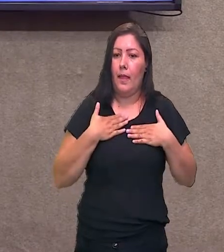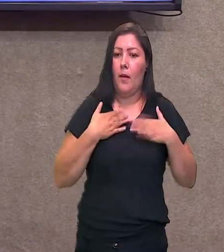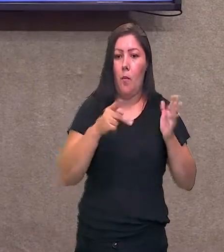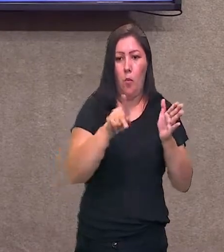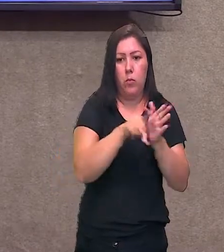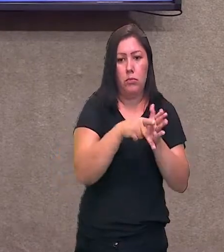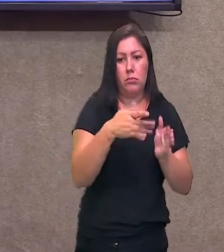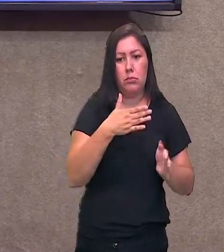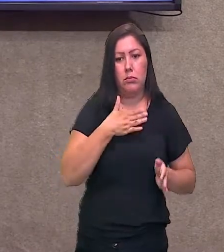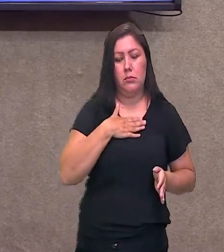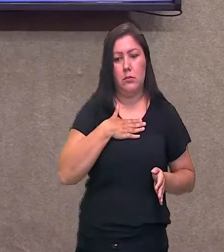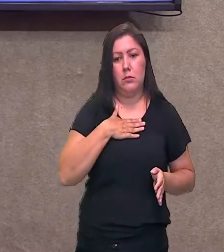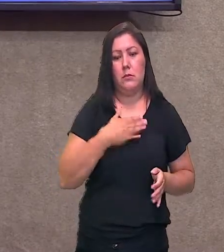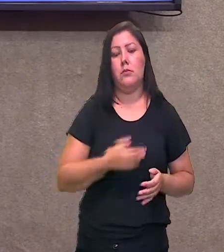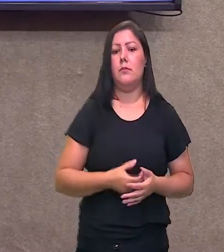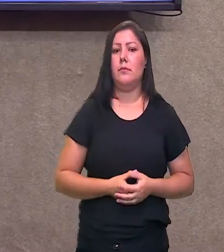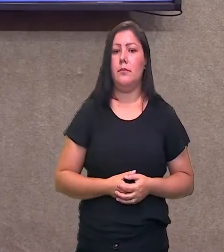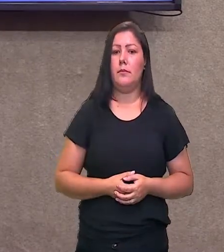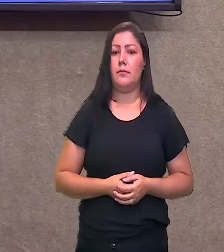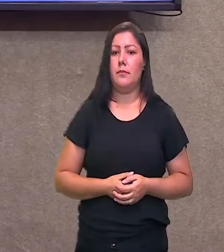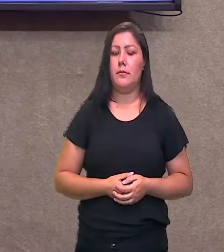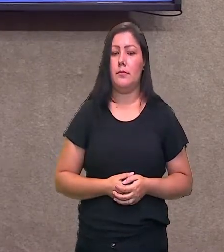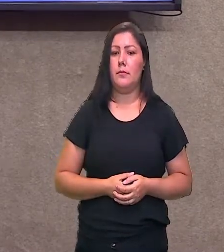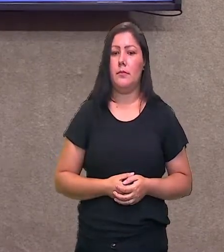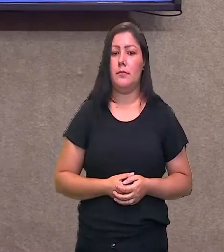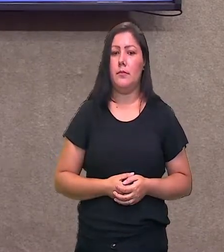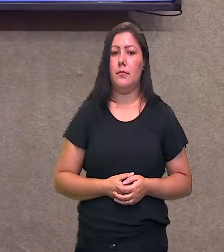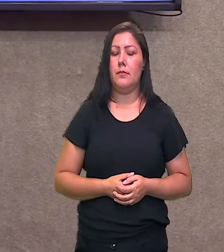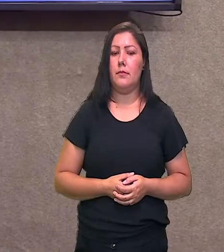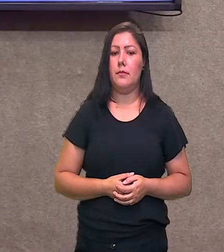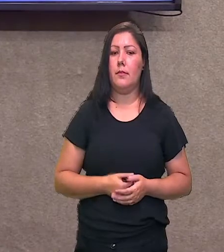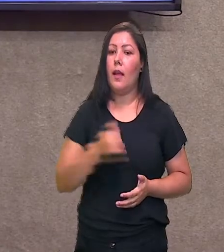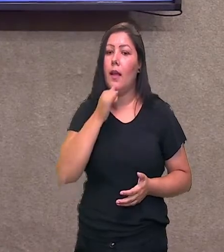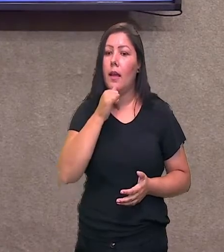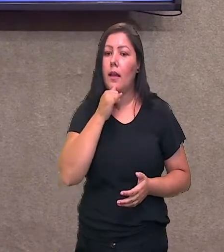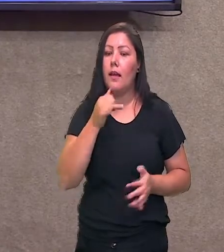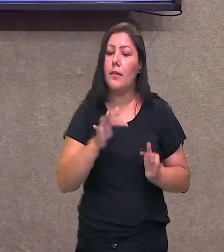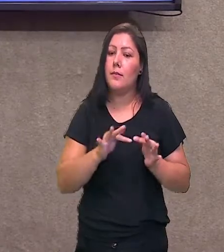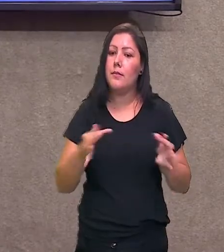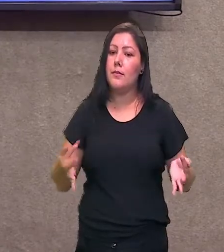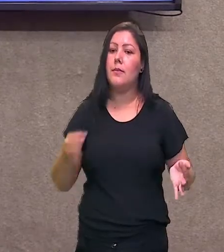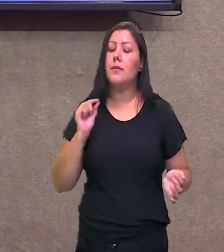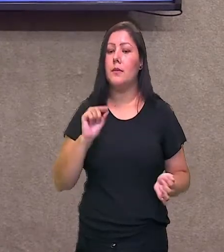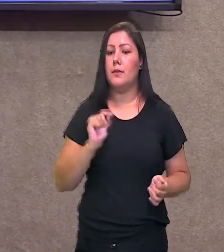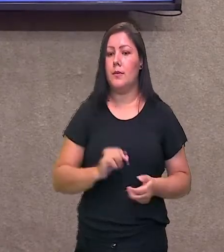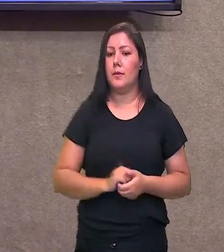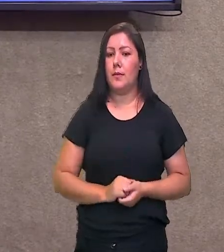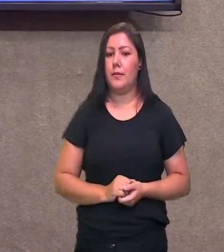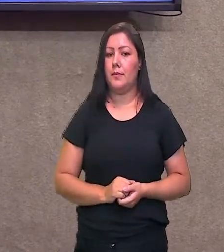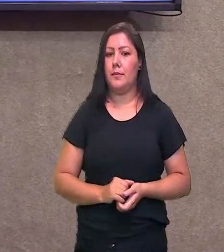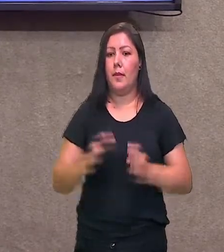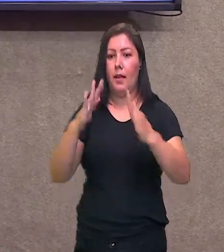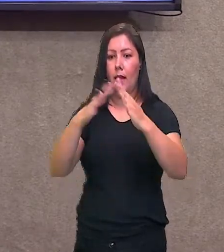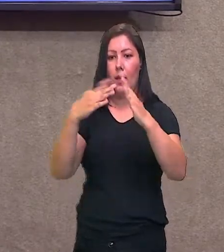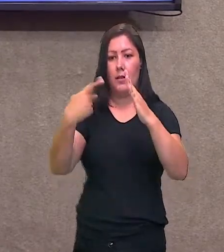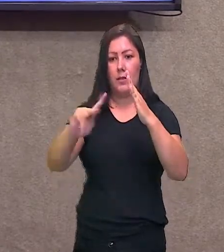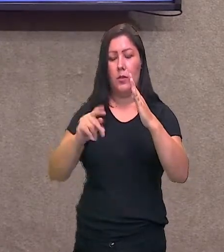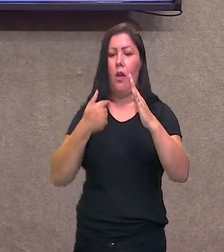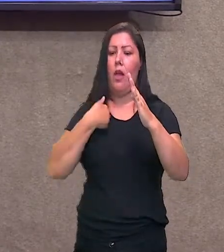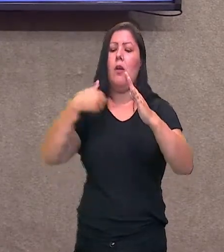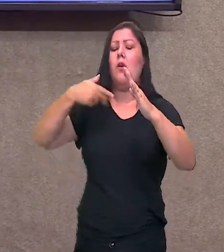pertence. Outra coisa, simples. Eu posso chegar na sua casa e ir